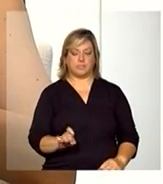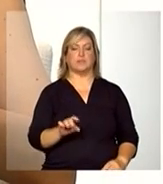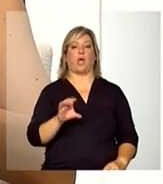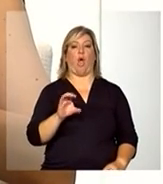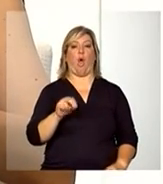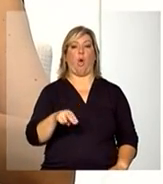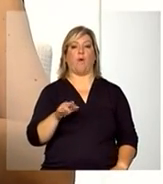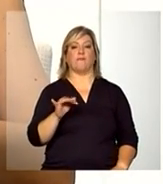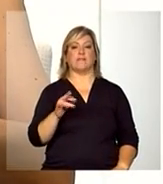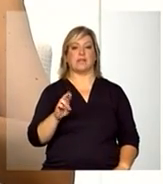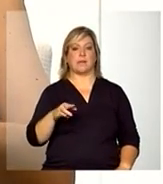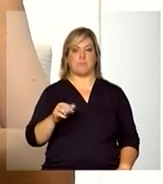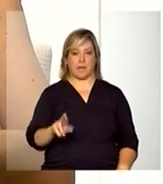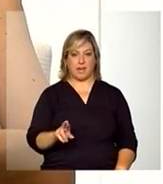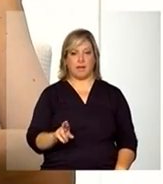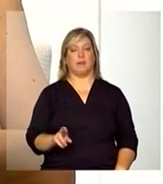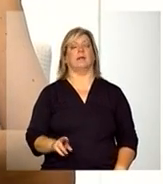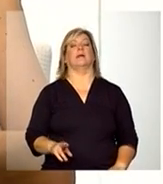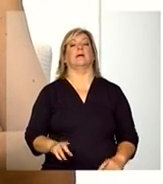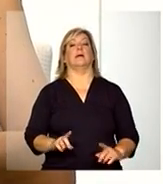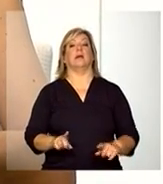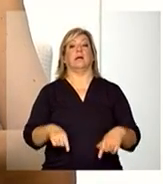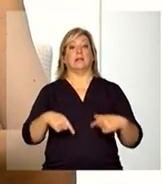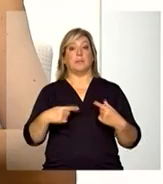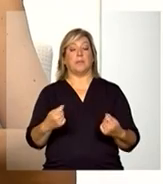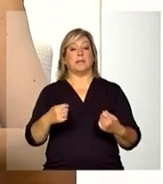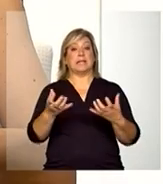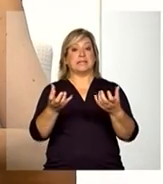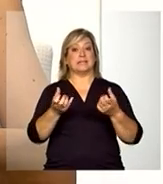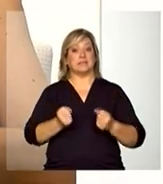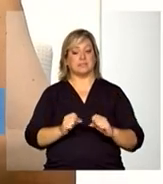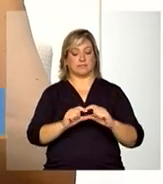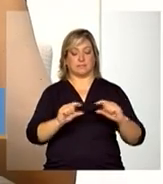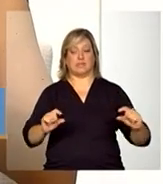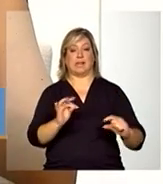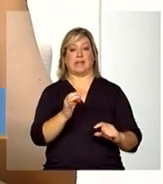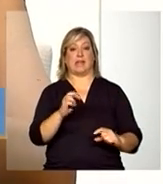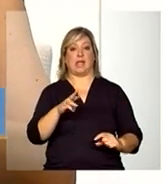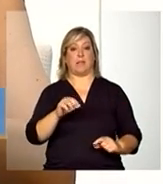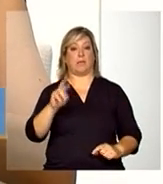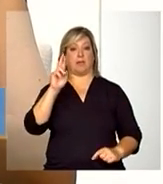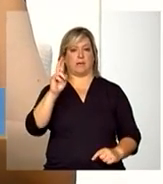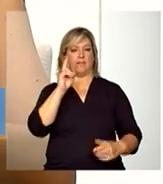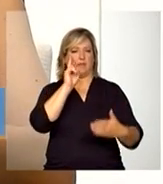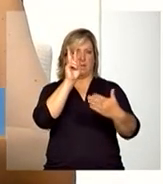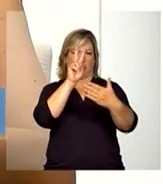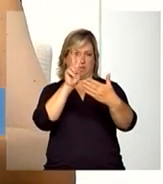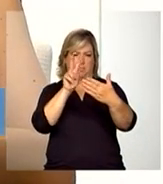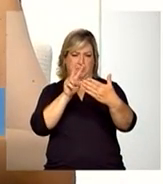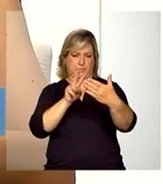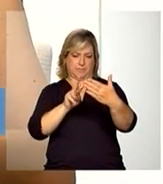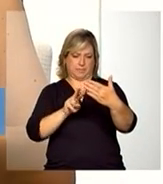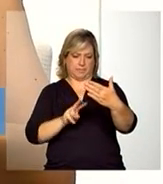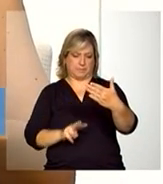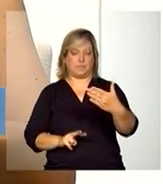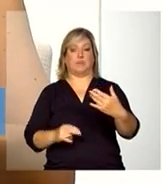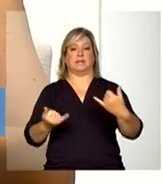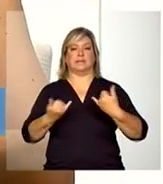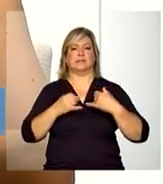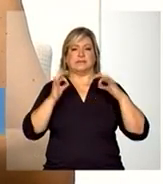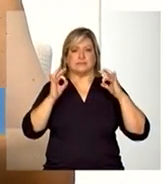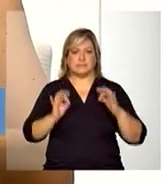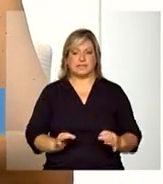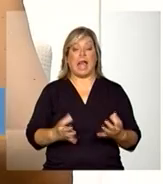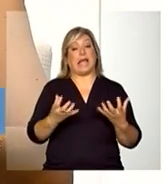confirmou o adjunto é necessário aceitar um termo de responsabilidade lê todo o termo Vê se as informações estão corretas